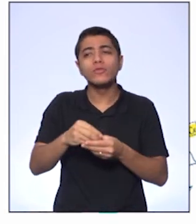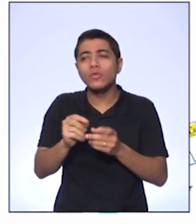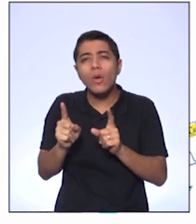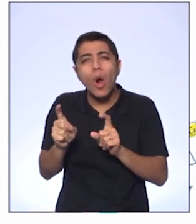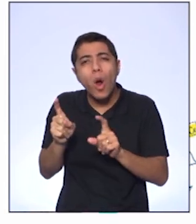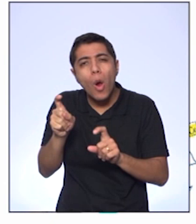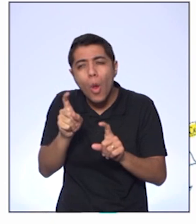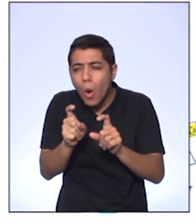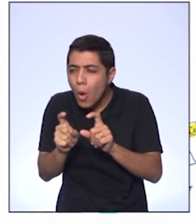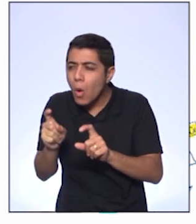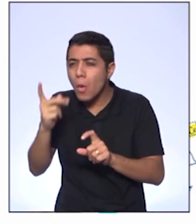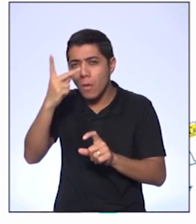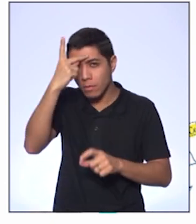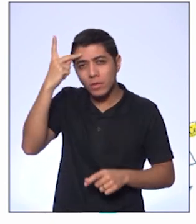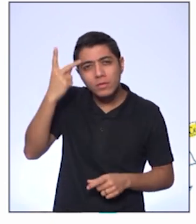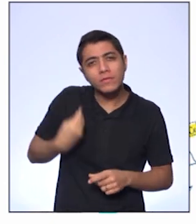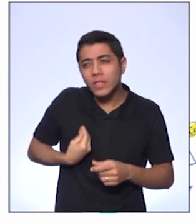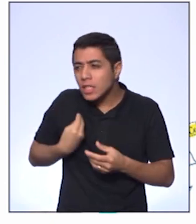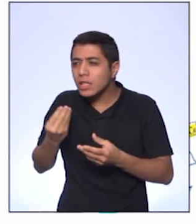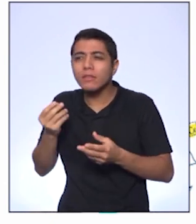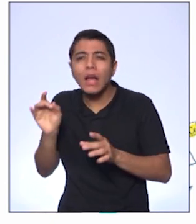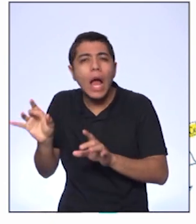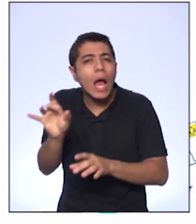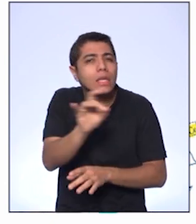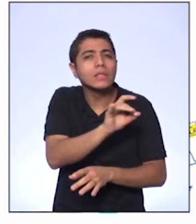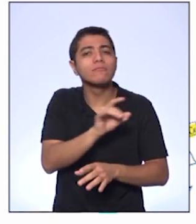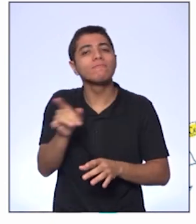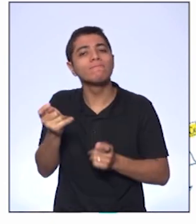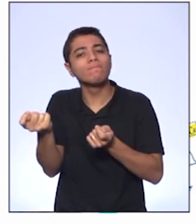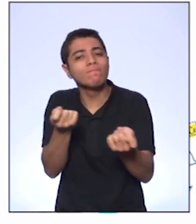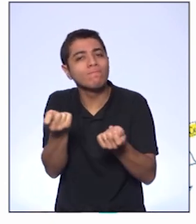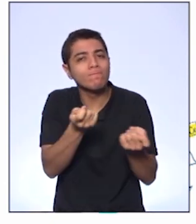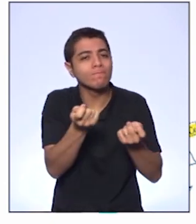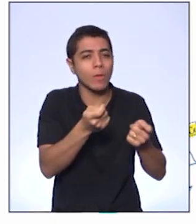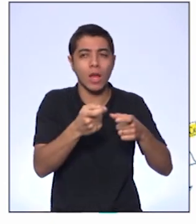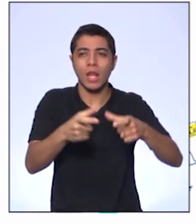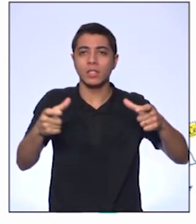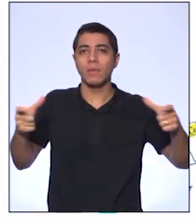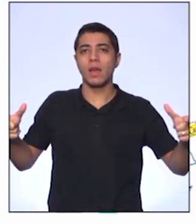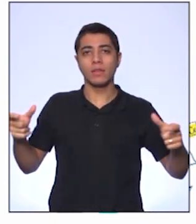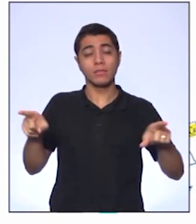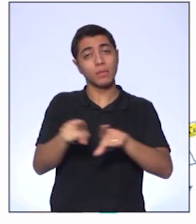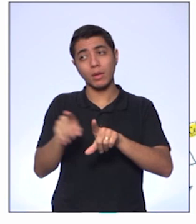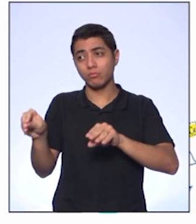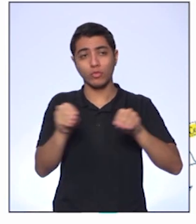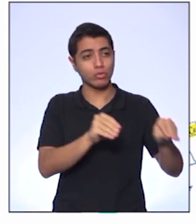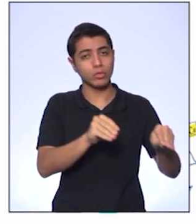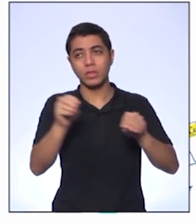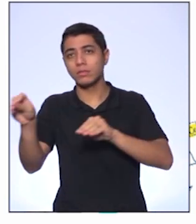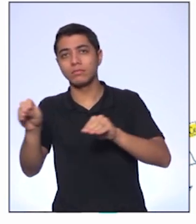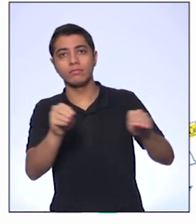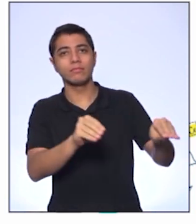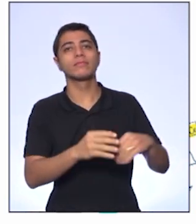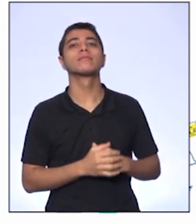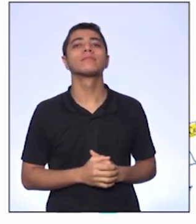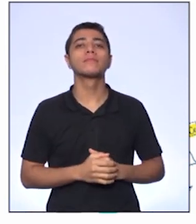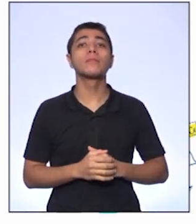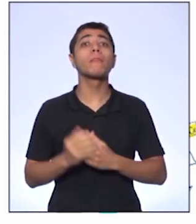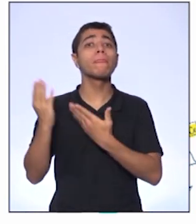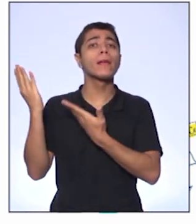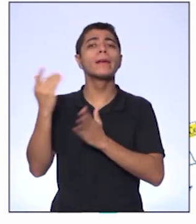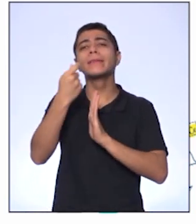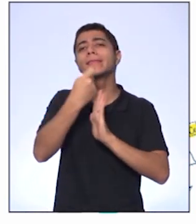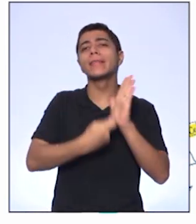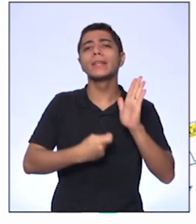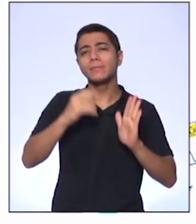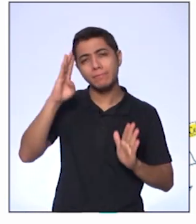e migrações. Está lá no Guia dos Curiosos, beleza? Predomina no texto a função da linguagem